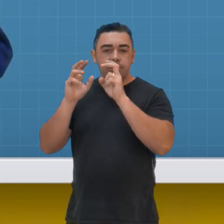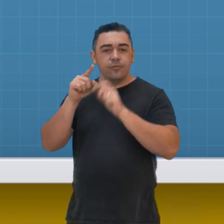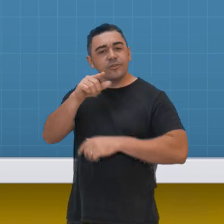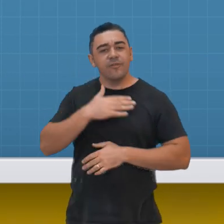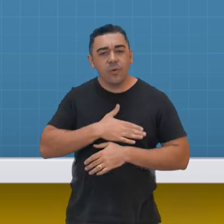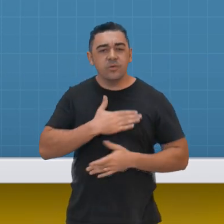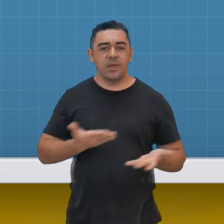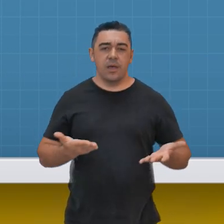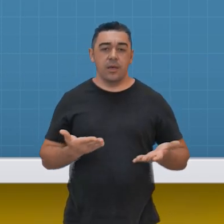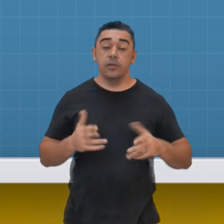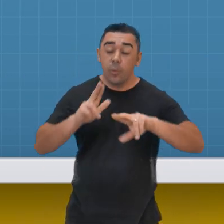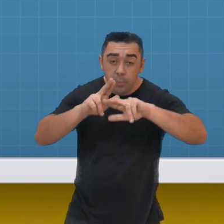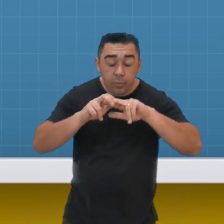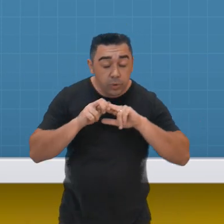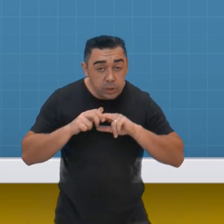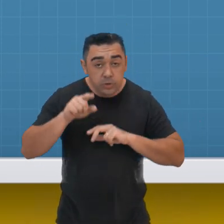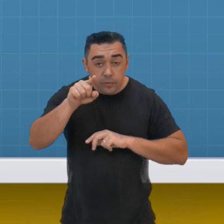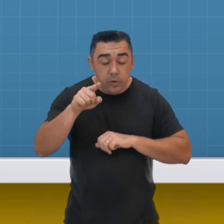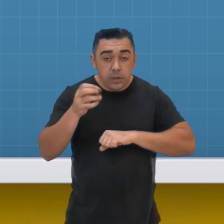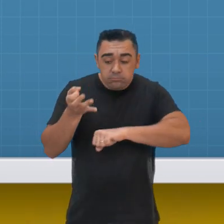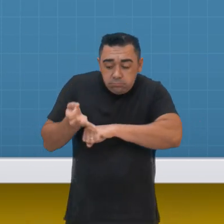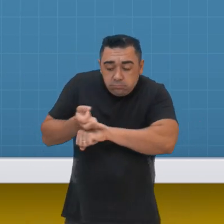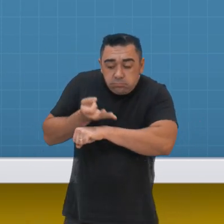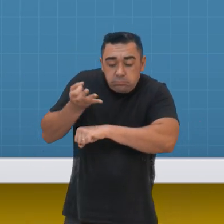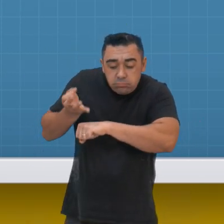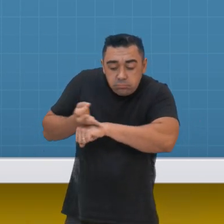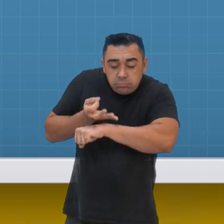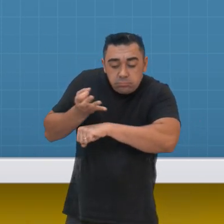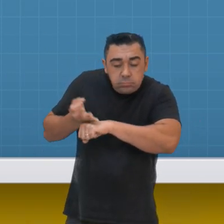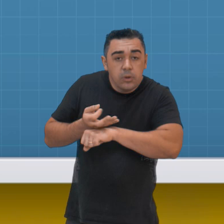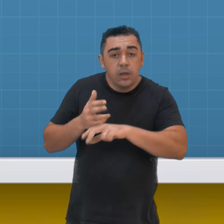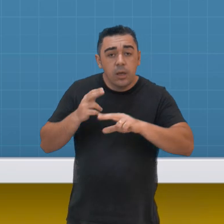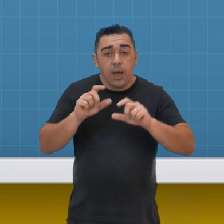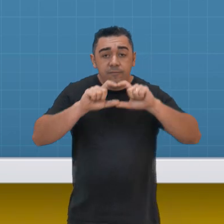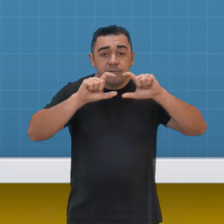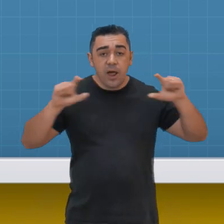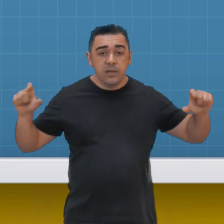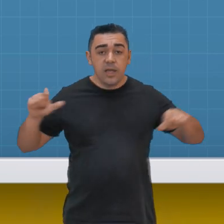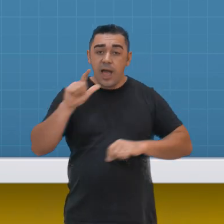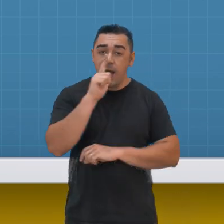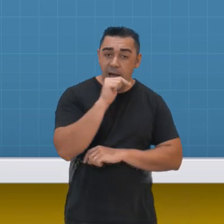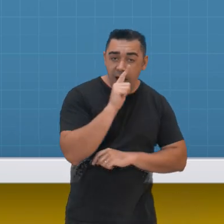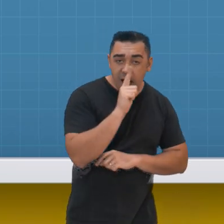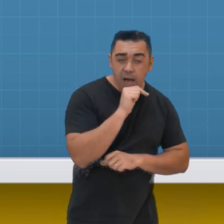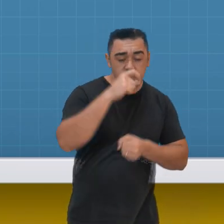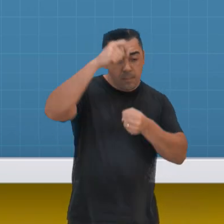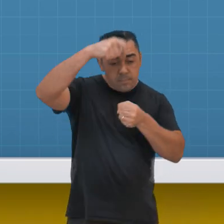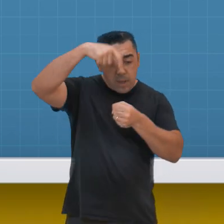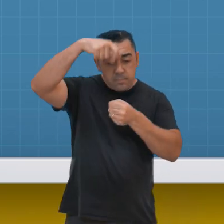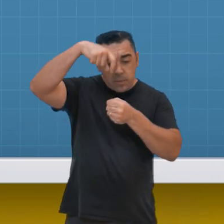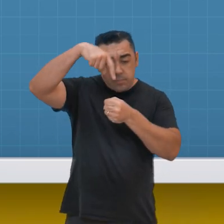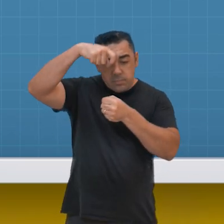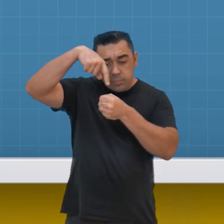Então, água mole em pedra dura, tanto bate até que fura. É